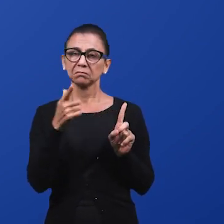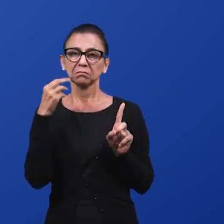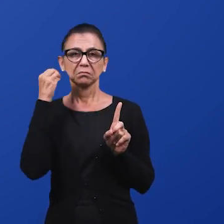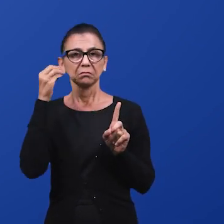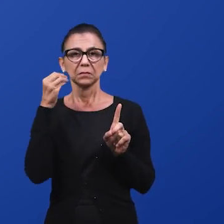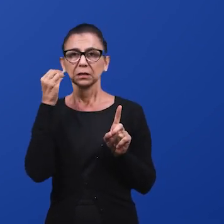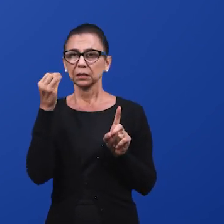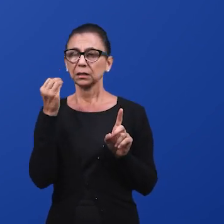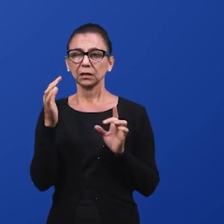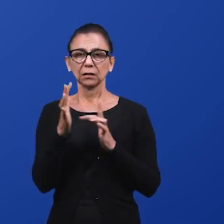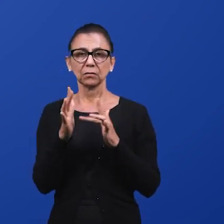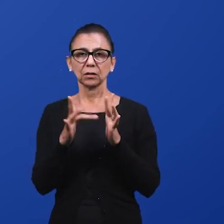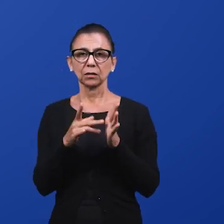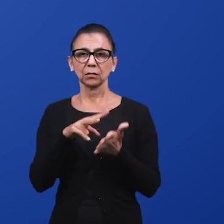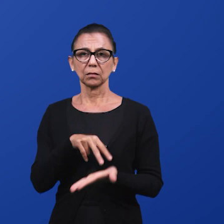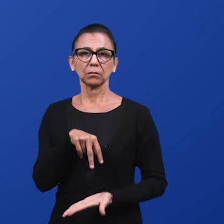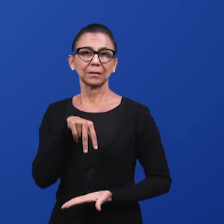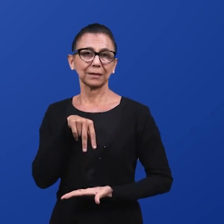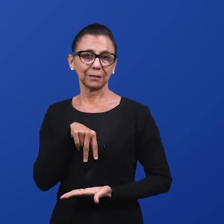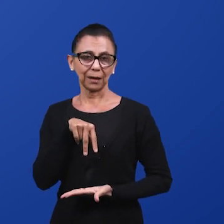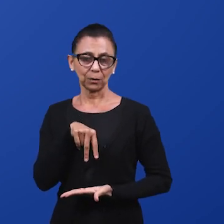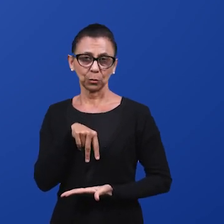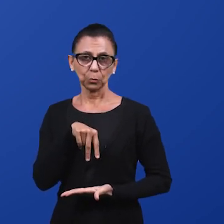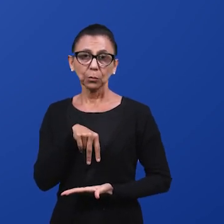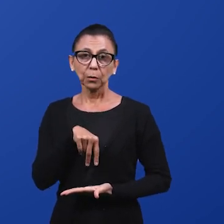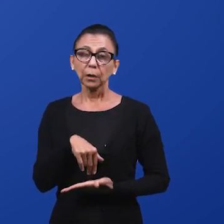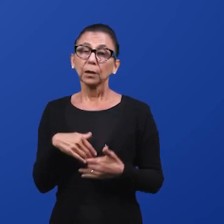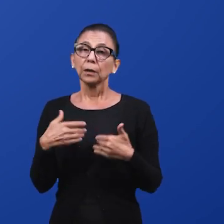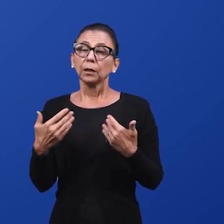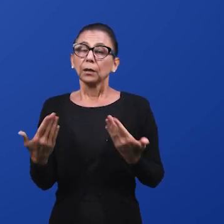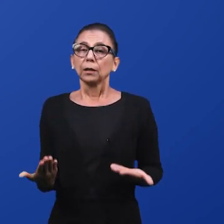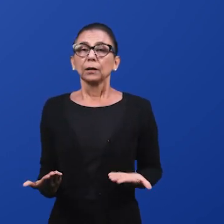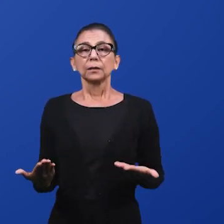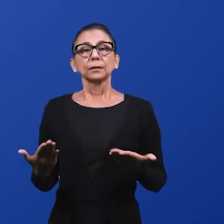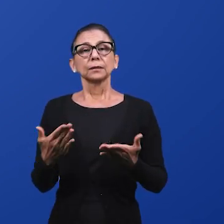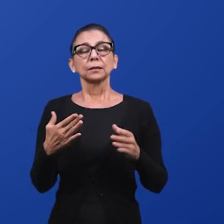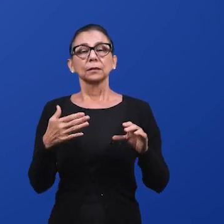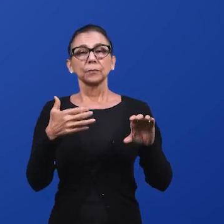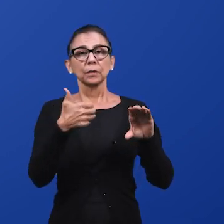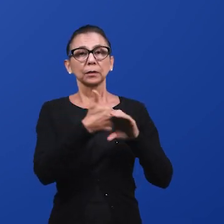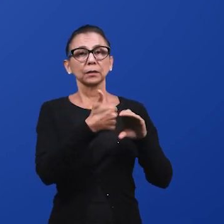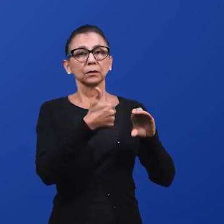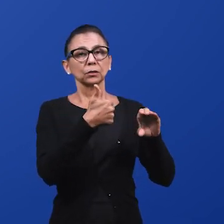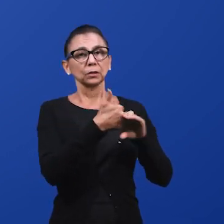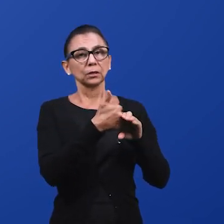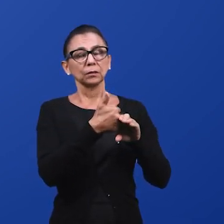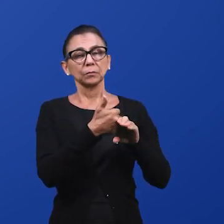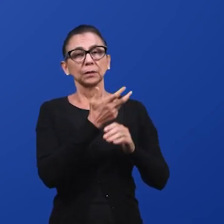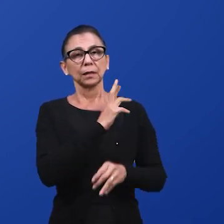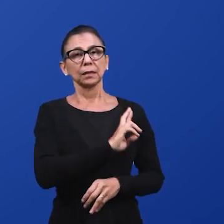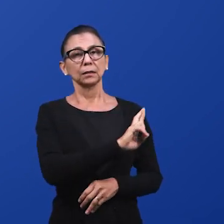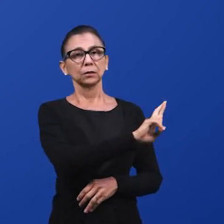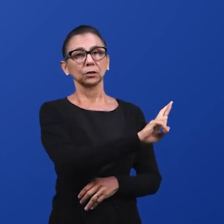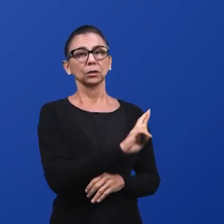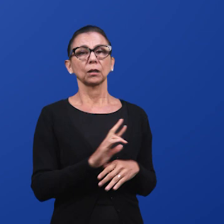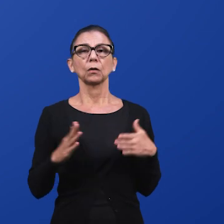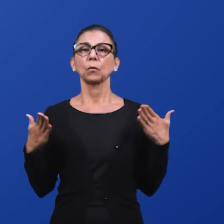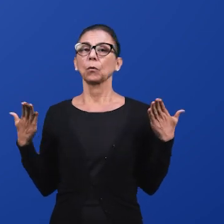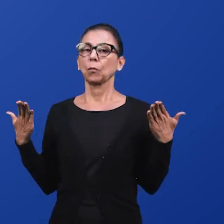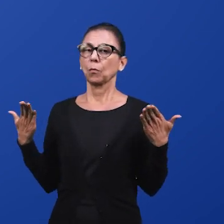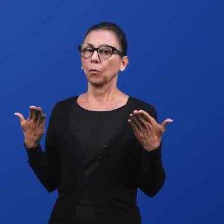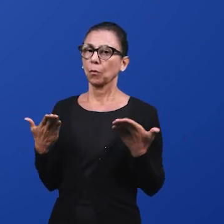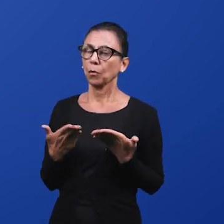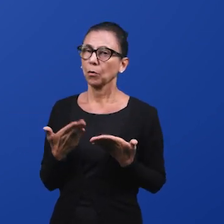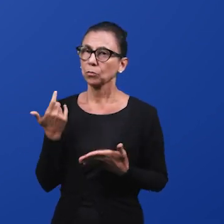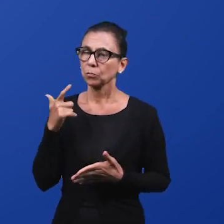não tinham vivido uma experiência com o Jesus que tinha ressuscitado. E assim é o cristianismo que vive nos dias